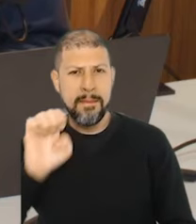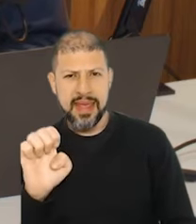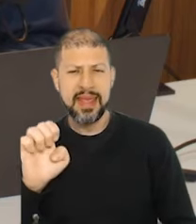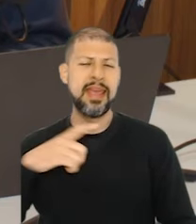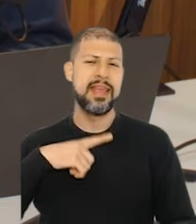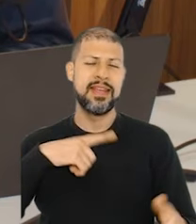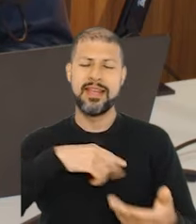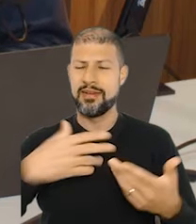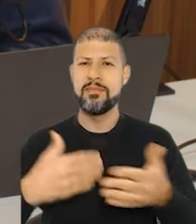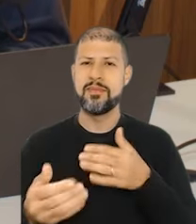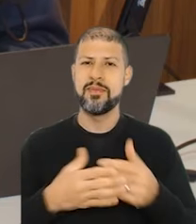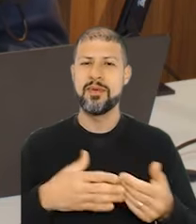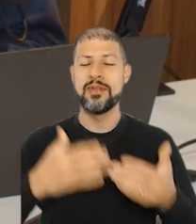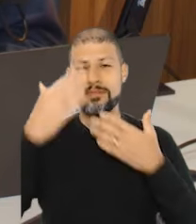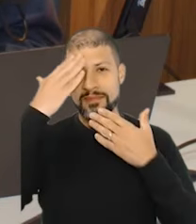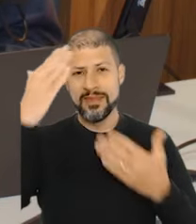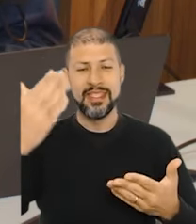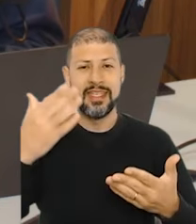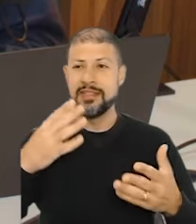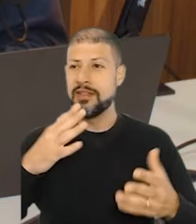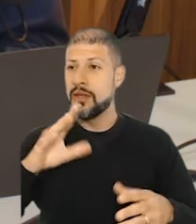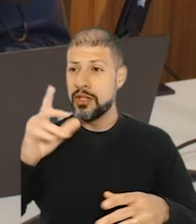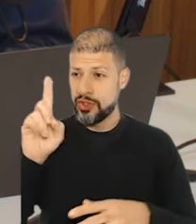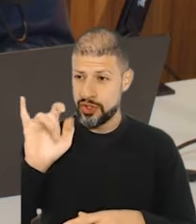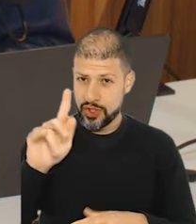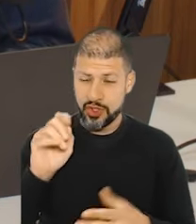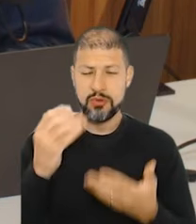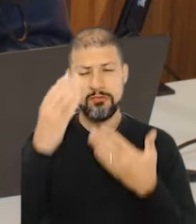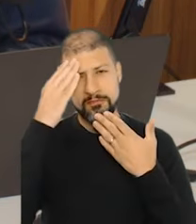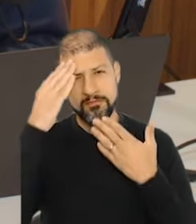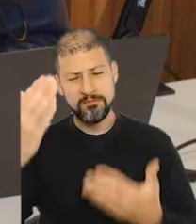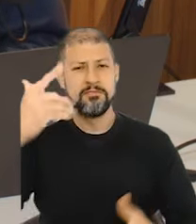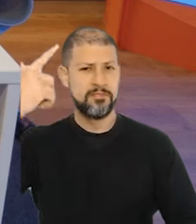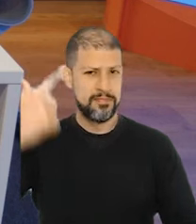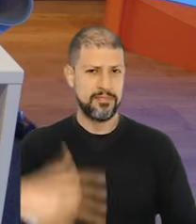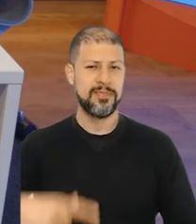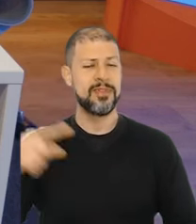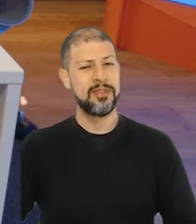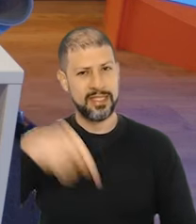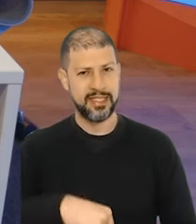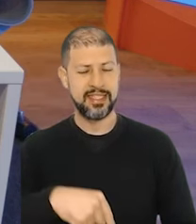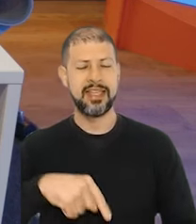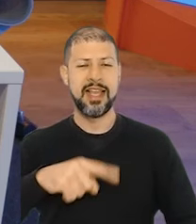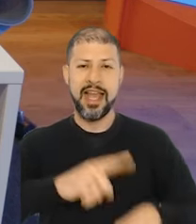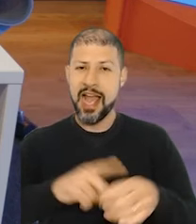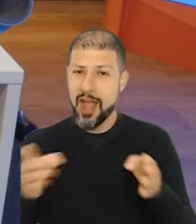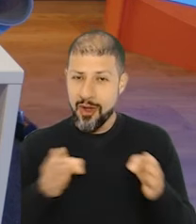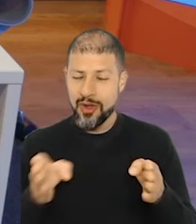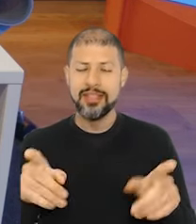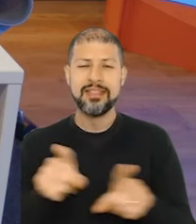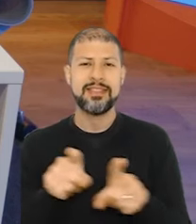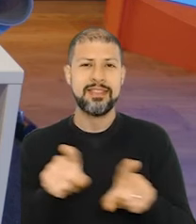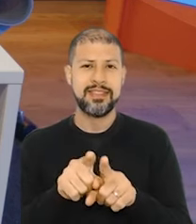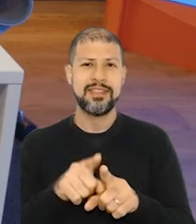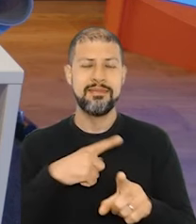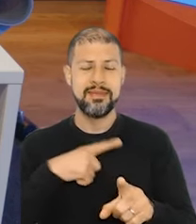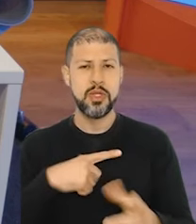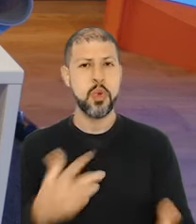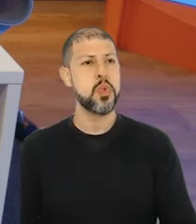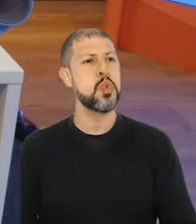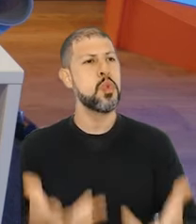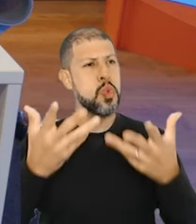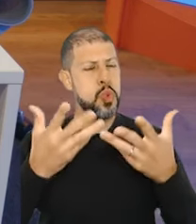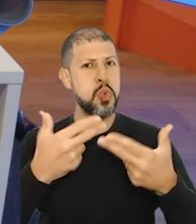diante tá gente então muito obrigada pela presença Diego muito obrigada mais uma vez para você estar aqui neste momento